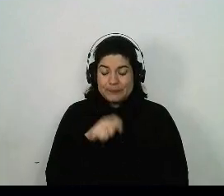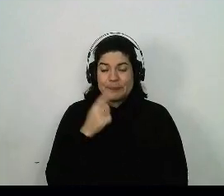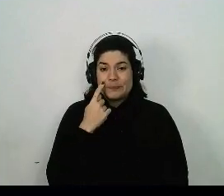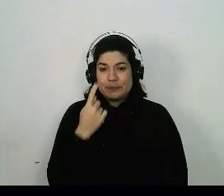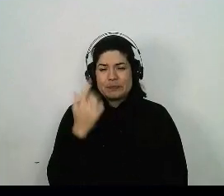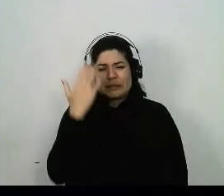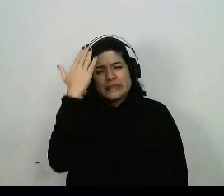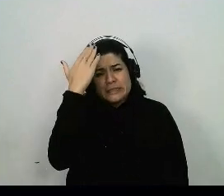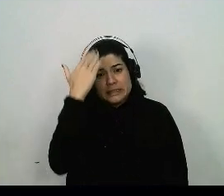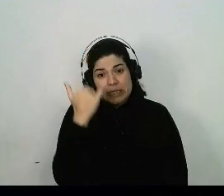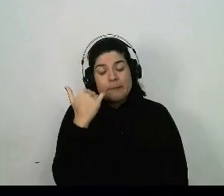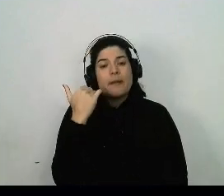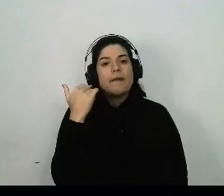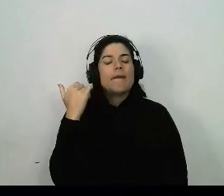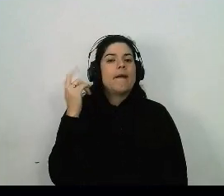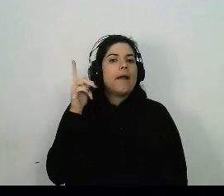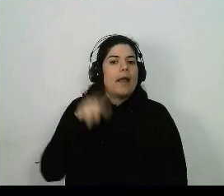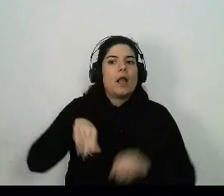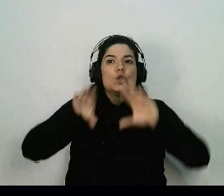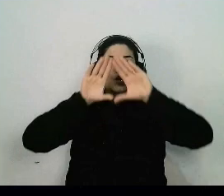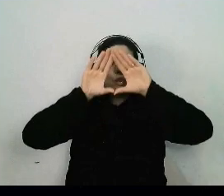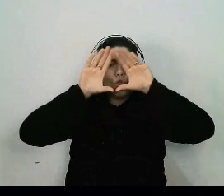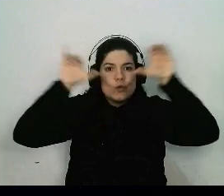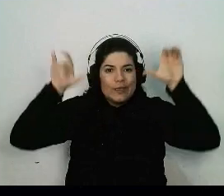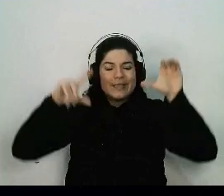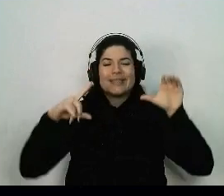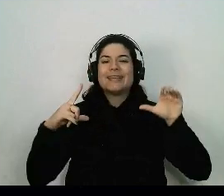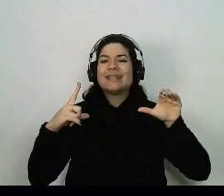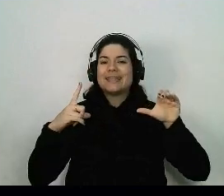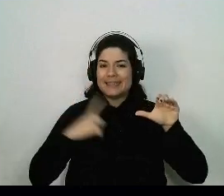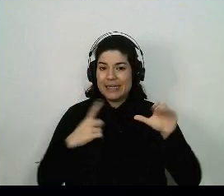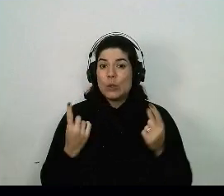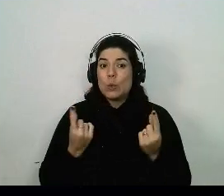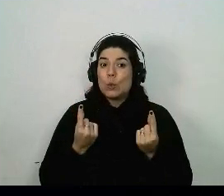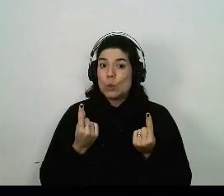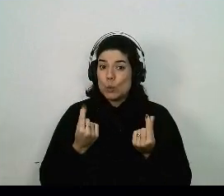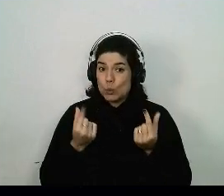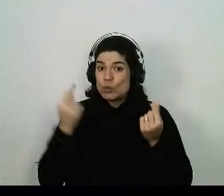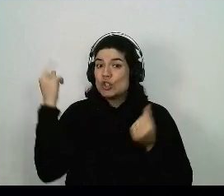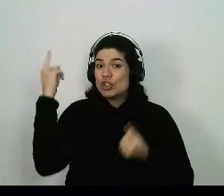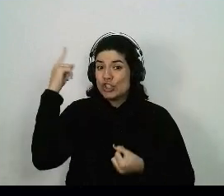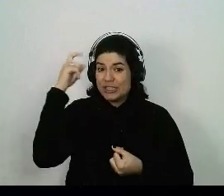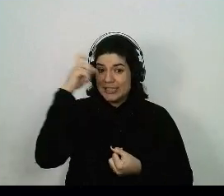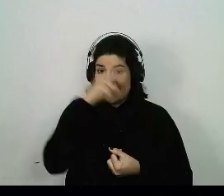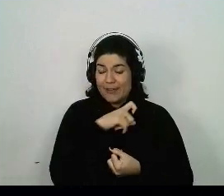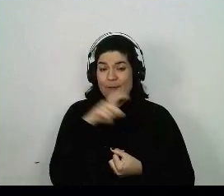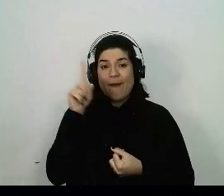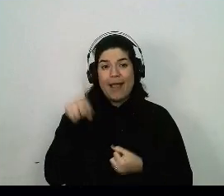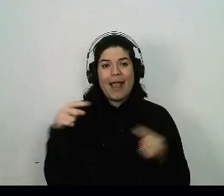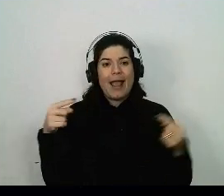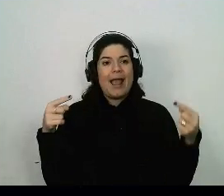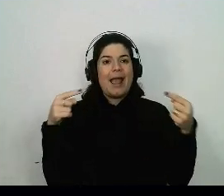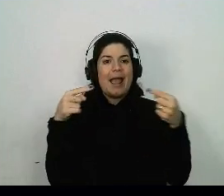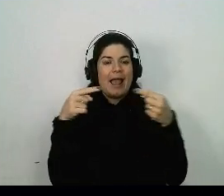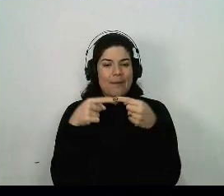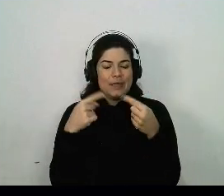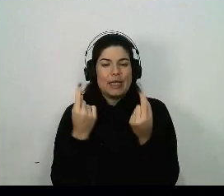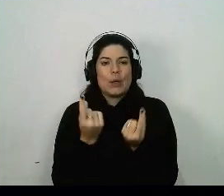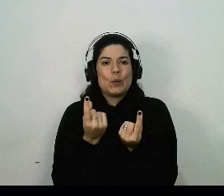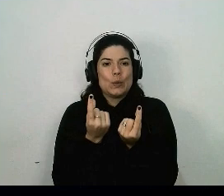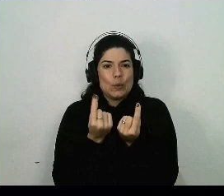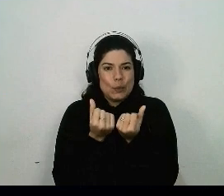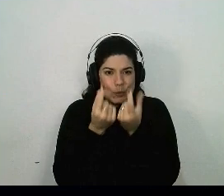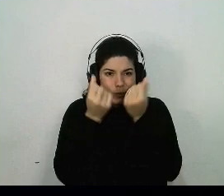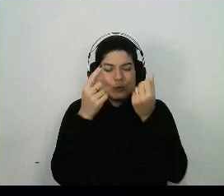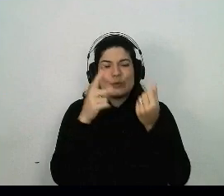que a nuvem traz para a gente o desafio de custos, sempre está a par do que está acontecendo em custos, está buscando otimizações,